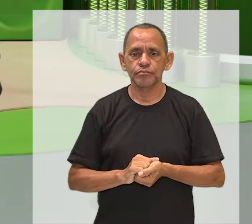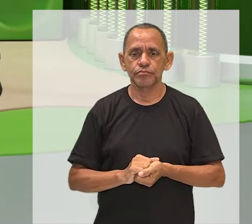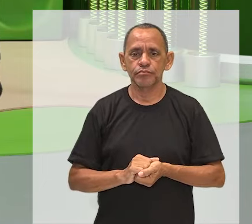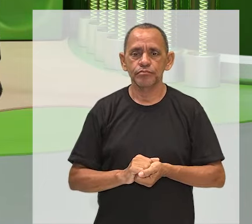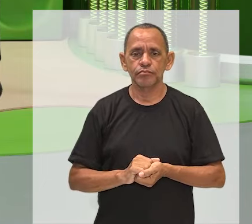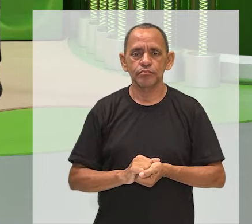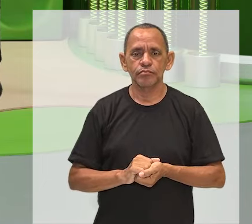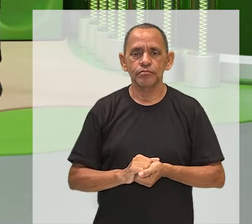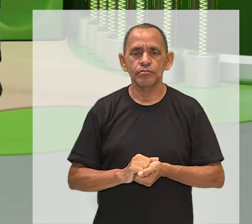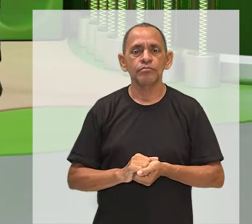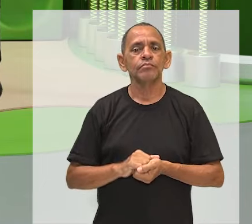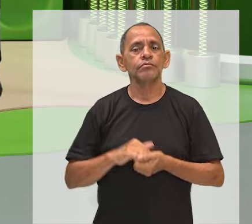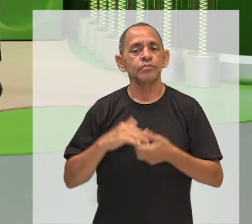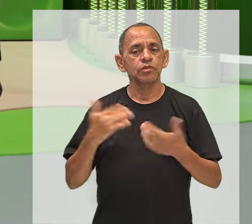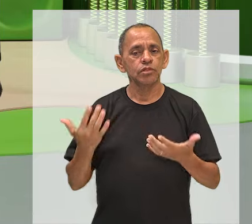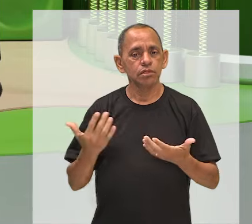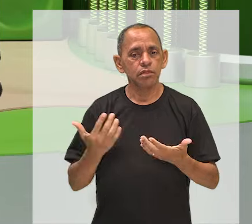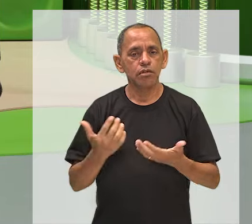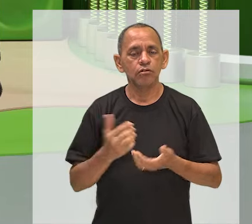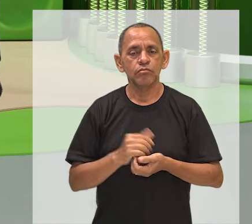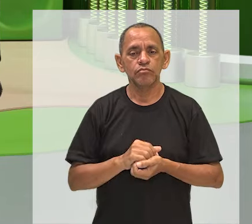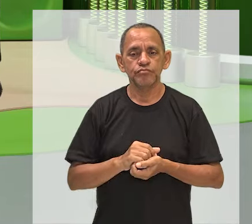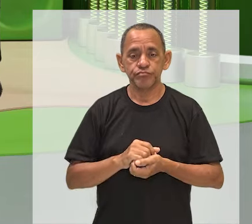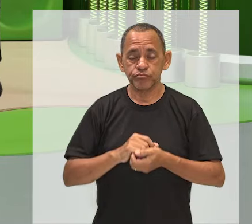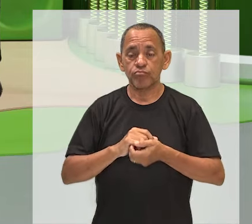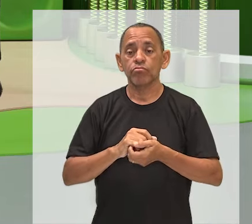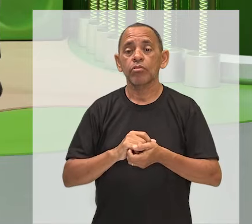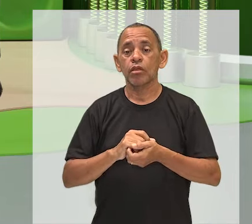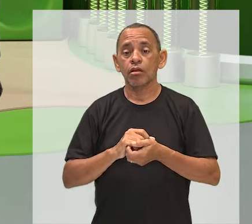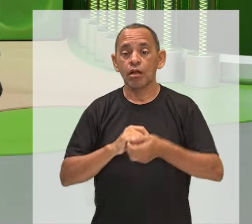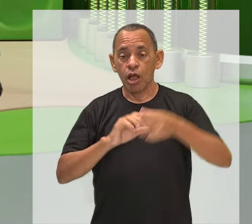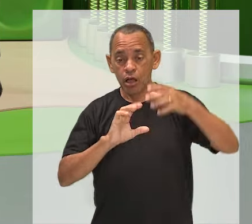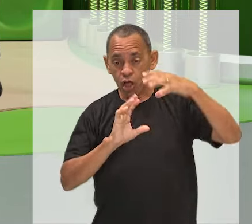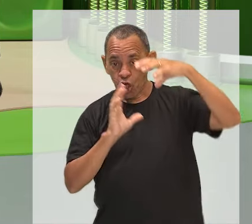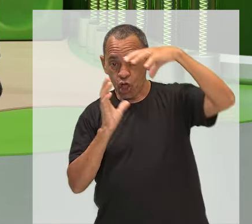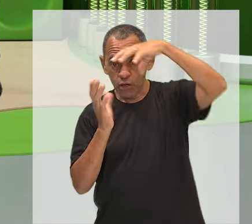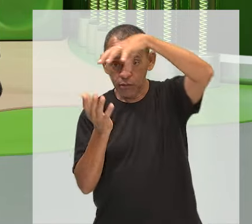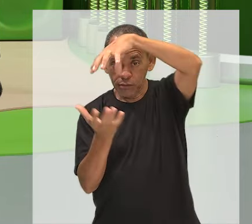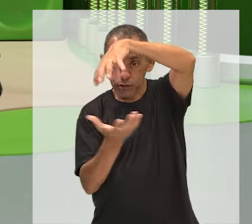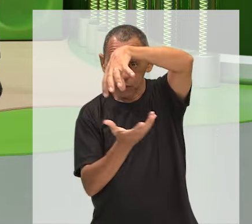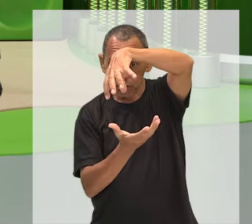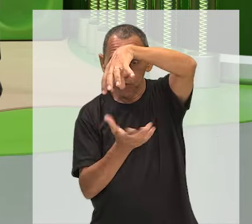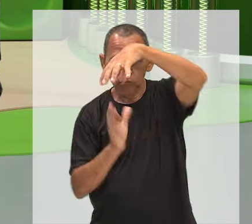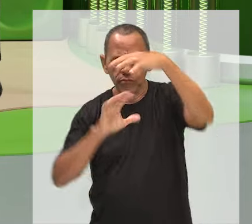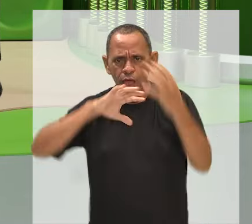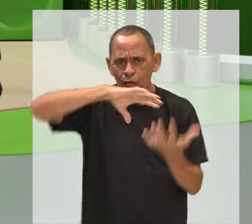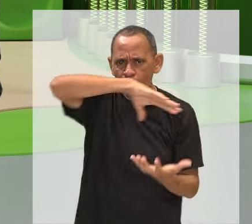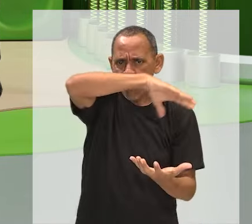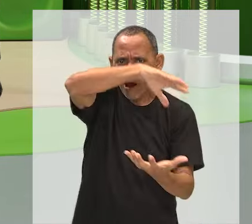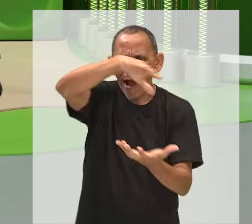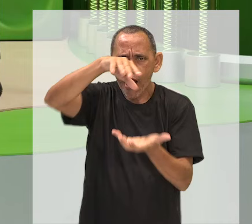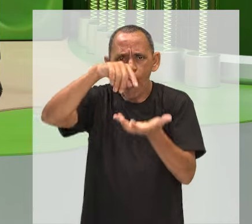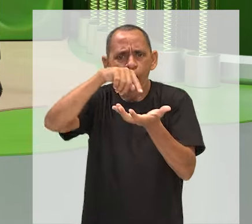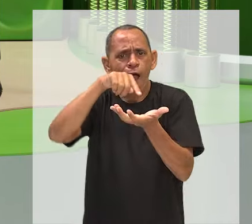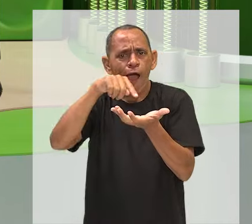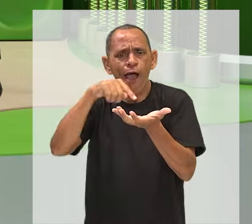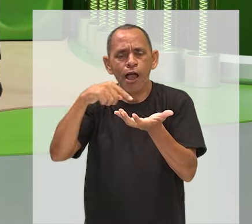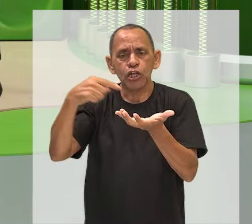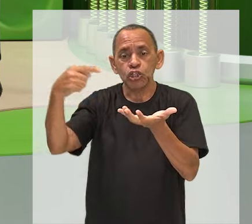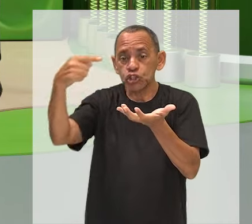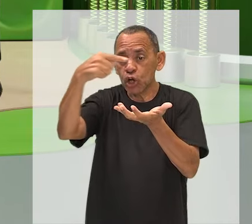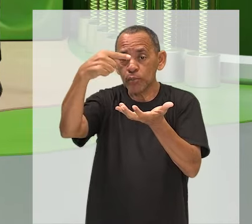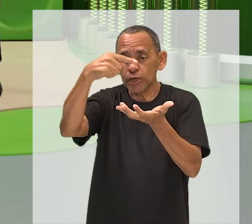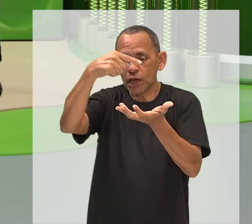né? Vindo da direção tropical, indo em direção ali a linha